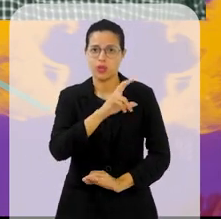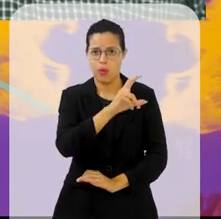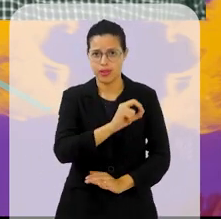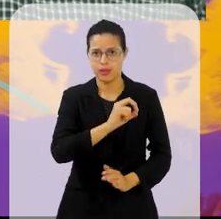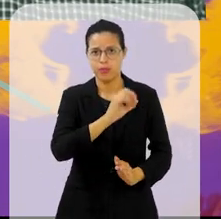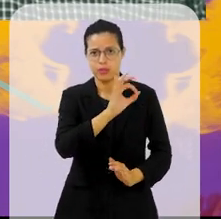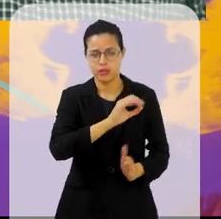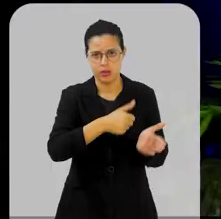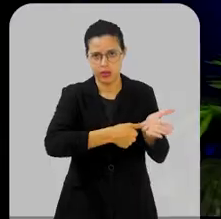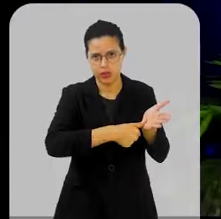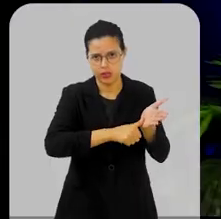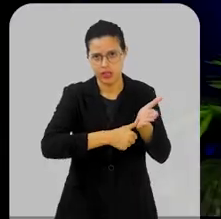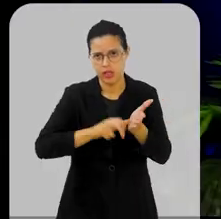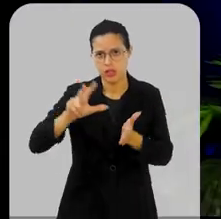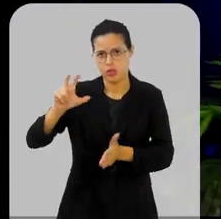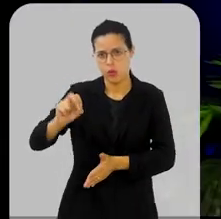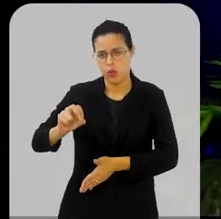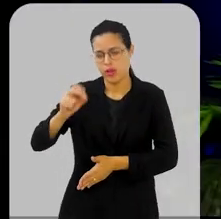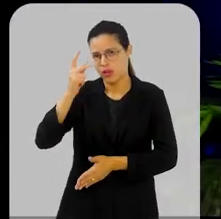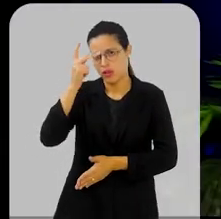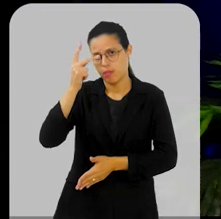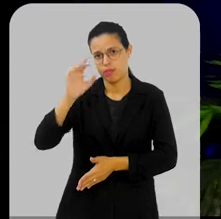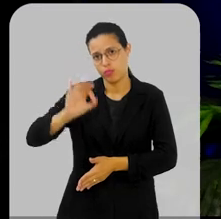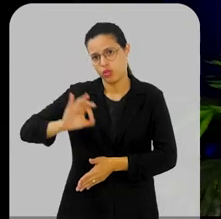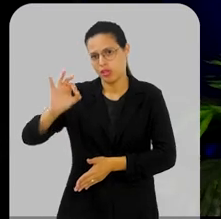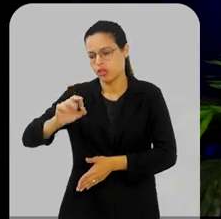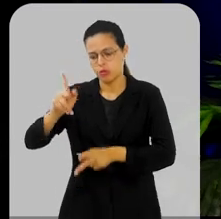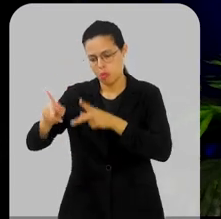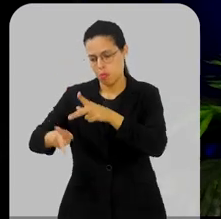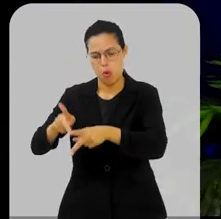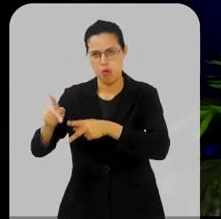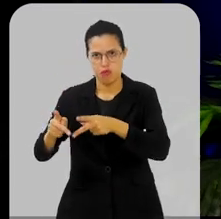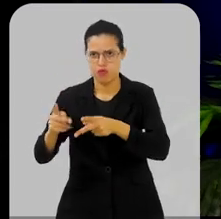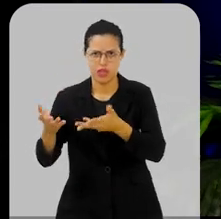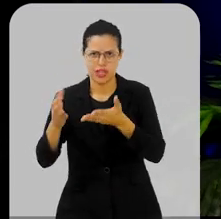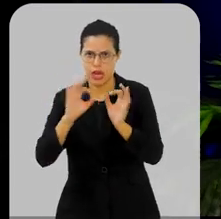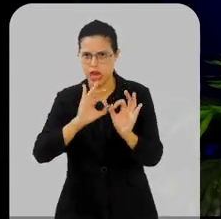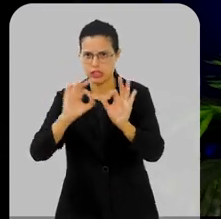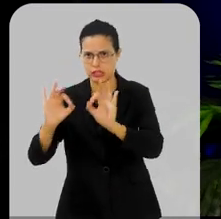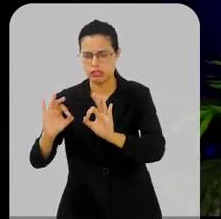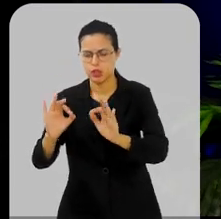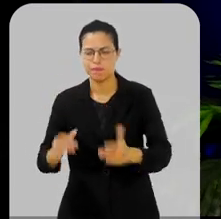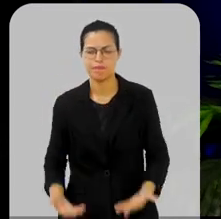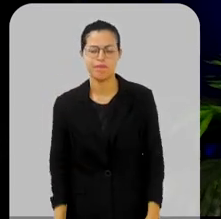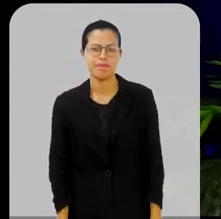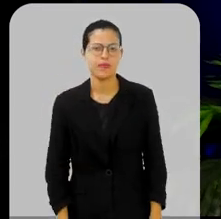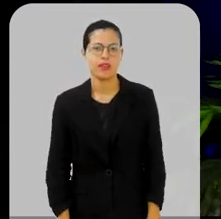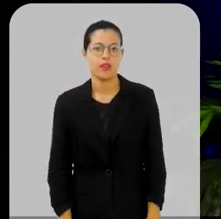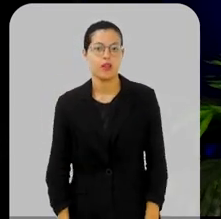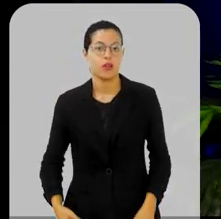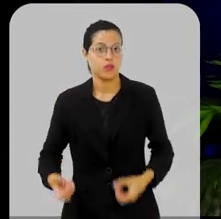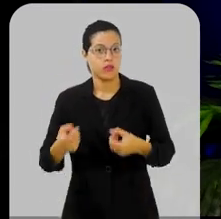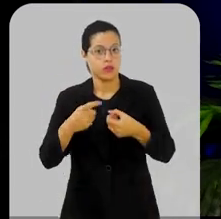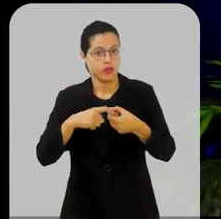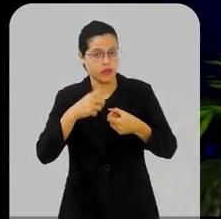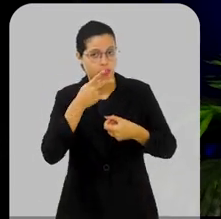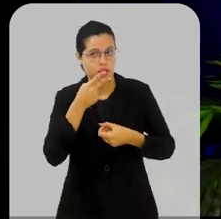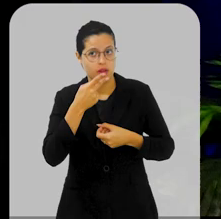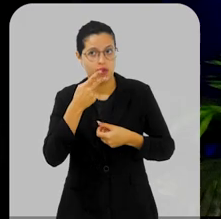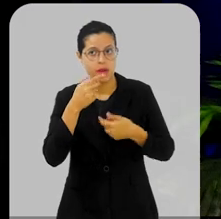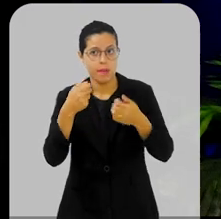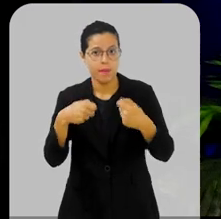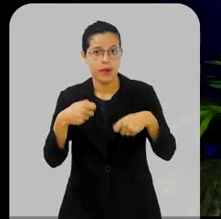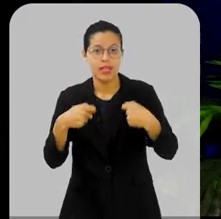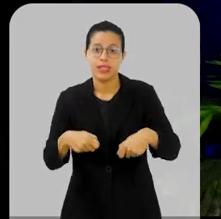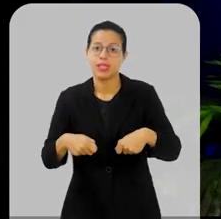para os associados e 50% para qualquer um do povo que queira assistir o jogo. Agora, volto a dizer, isso tem